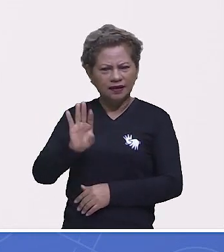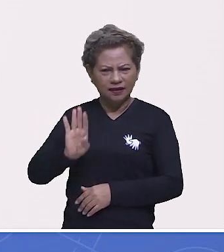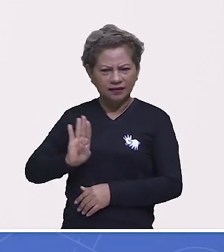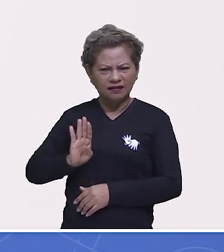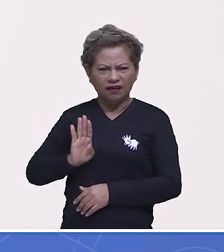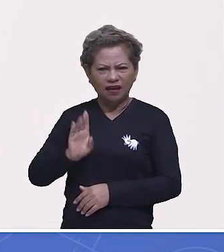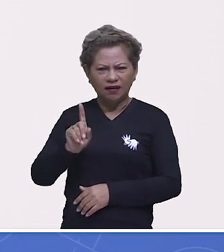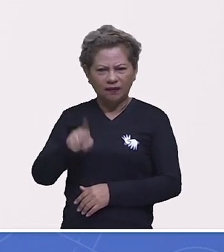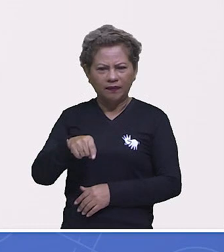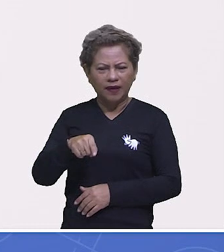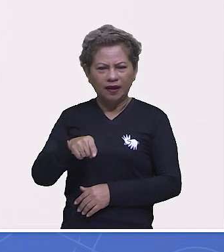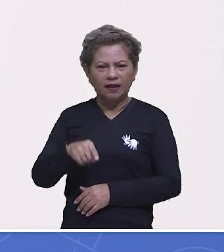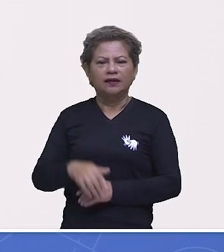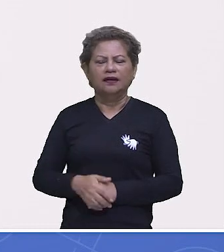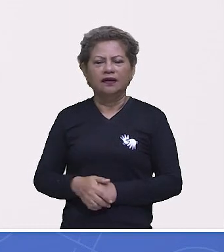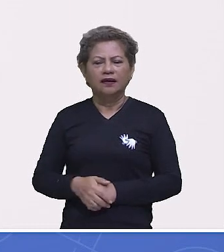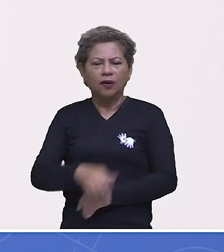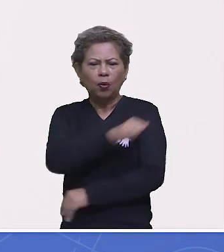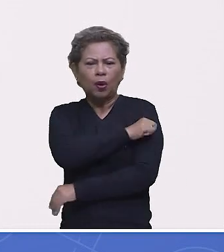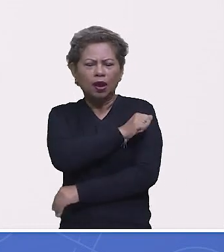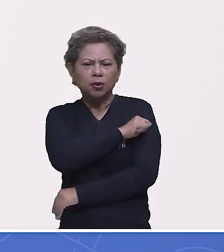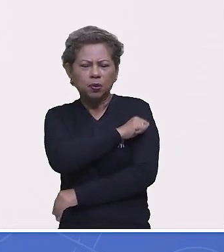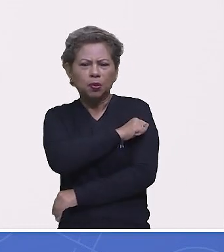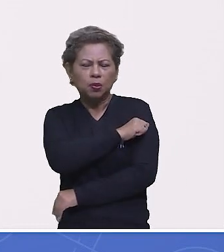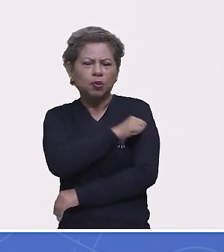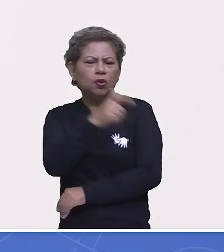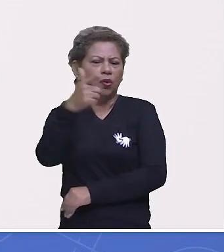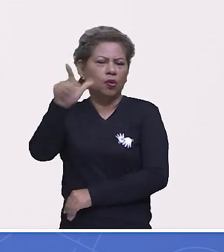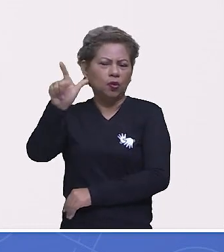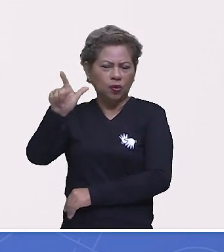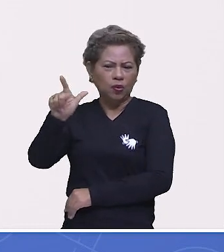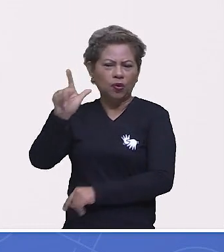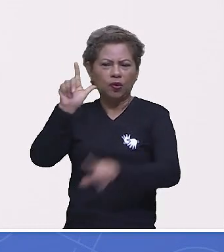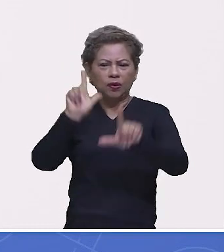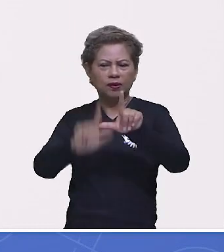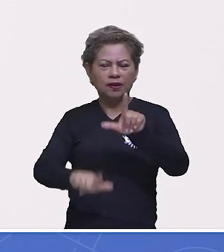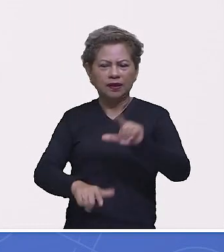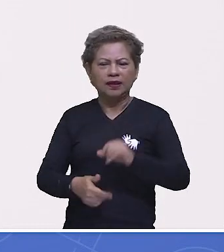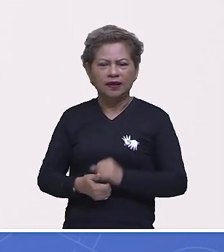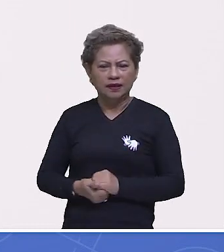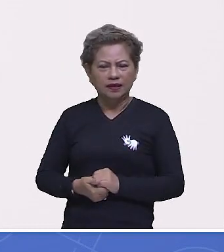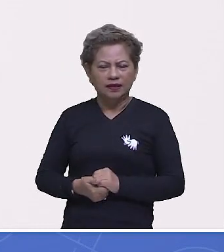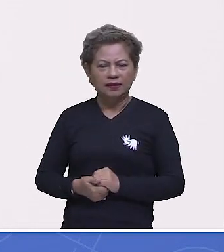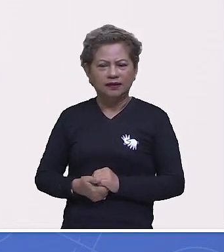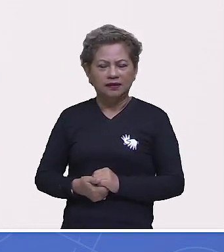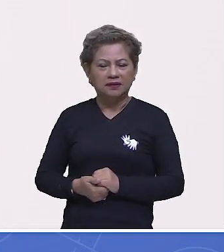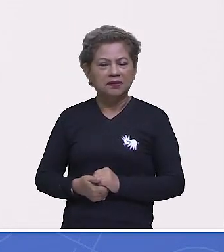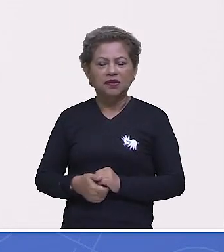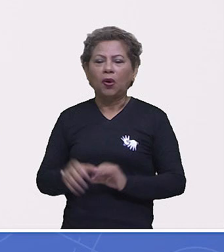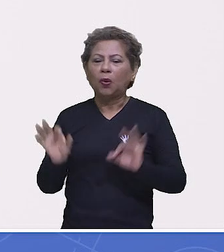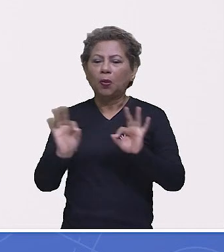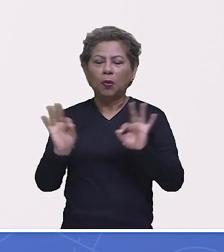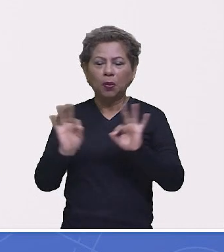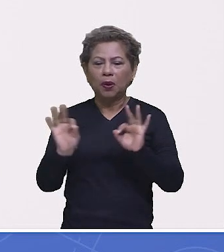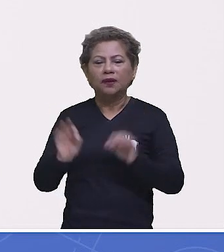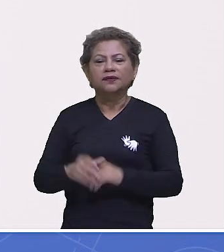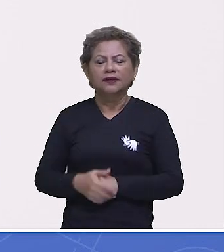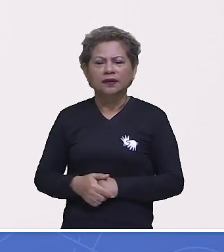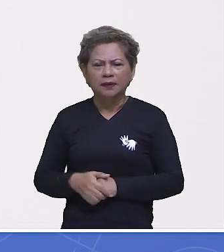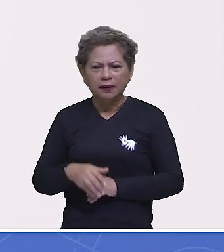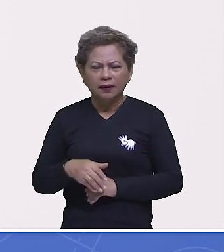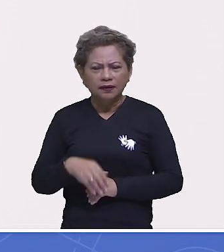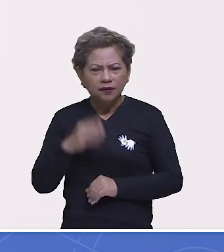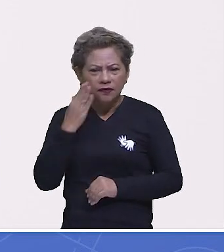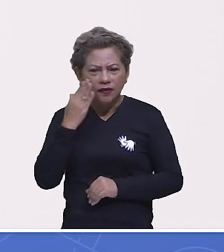aí escolheu alguma letra diferente? Rodrigo, também letra B. Lívia, letra D. Olha, Lívia escolheu uma